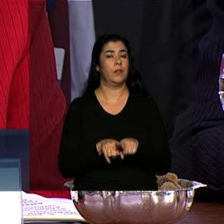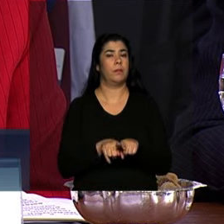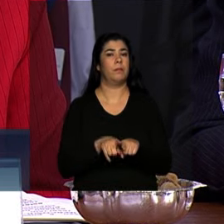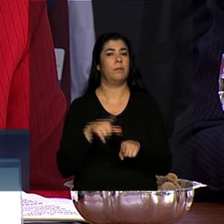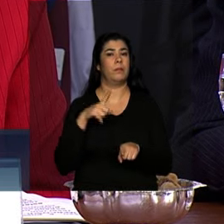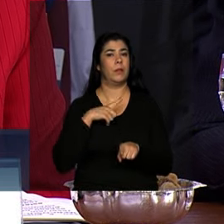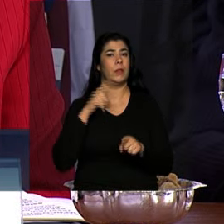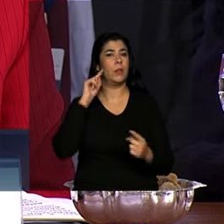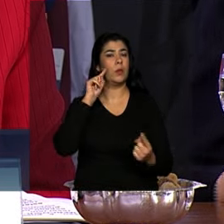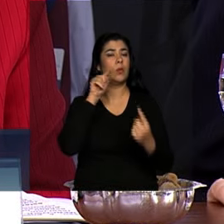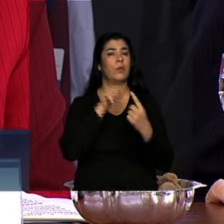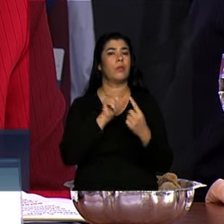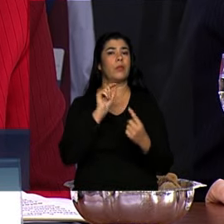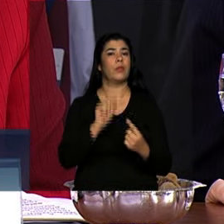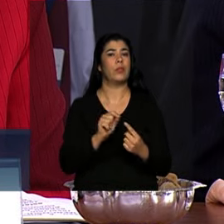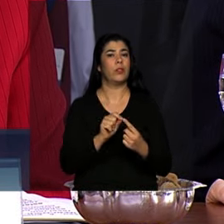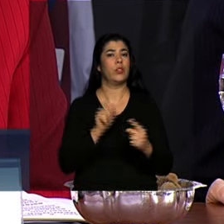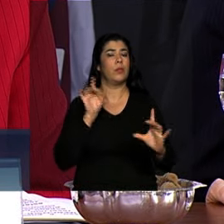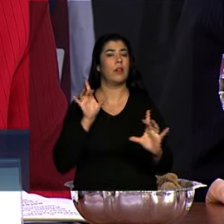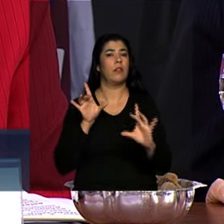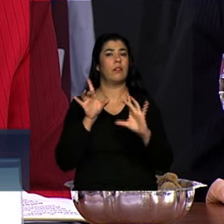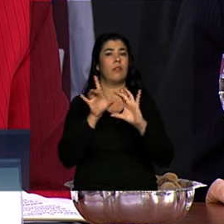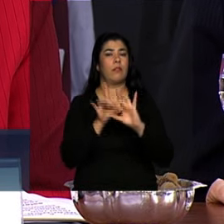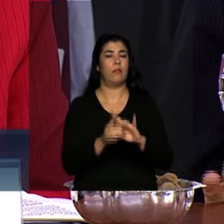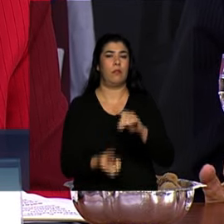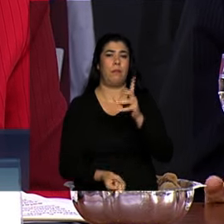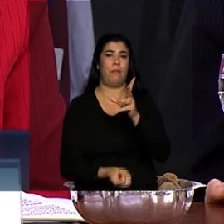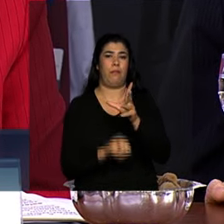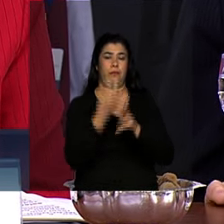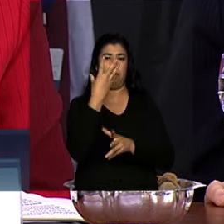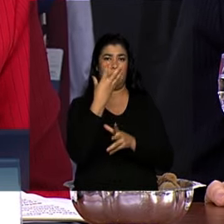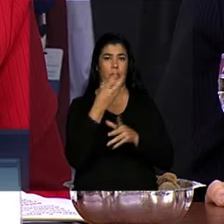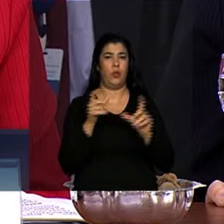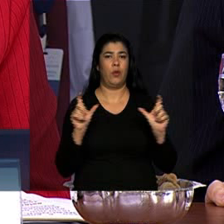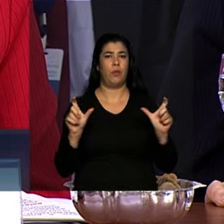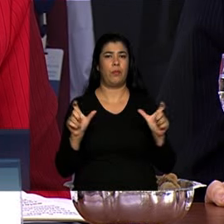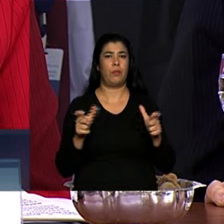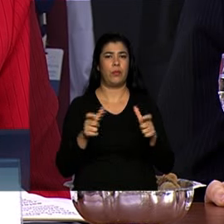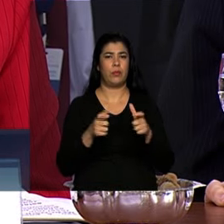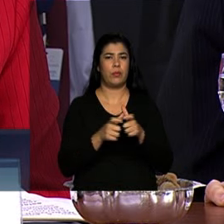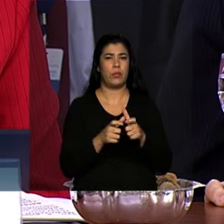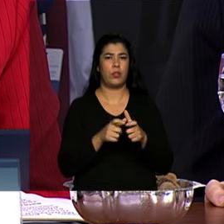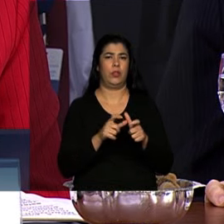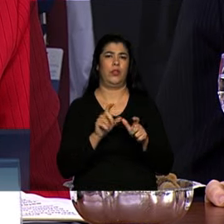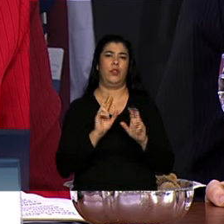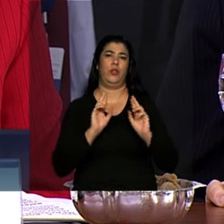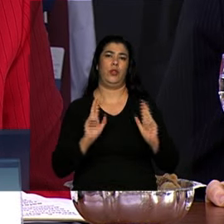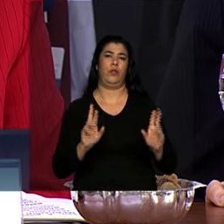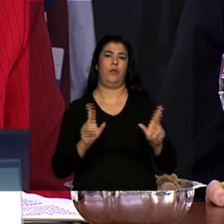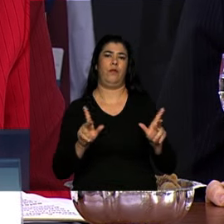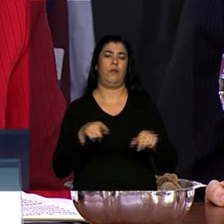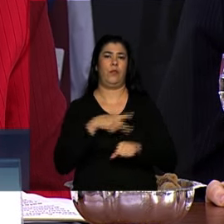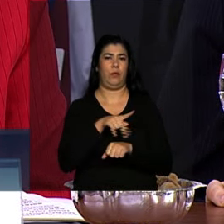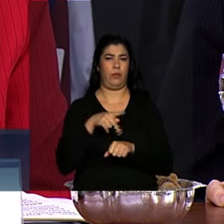estende à integração produtiva, com redução das assimetrias entre nossos